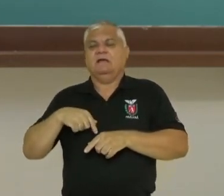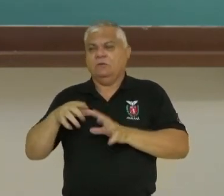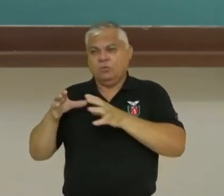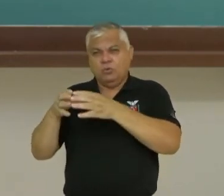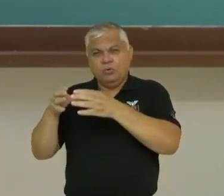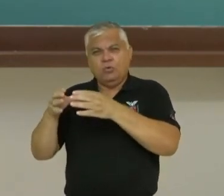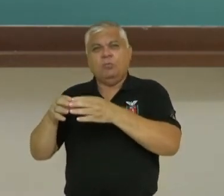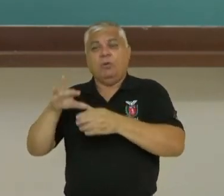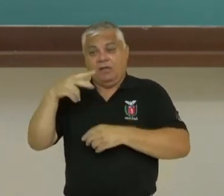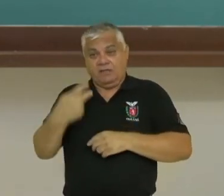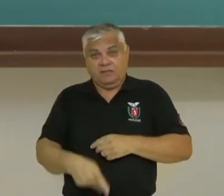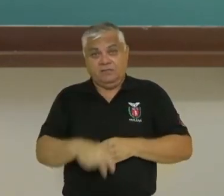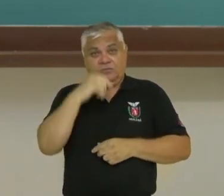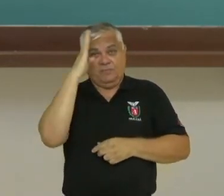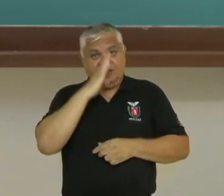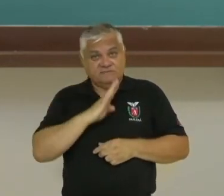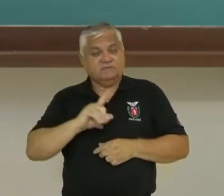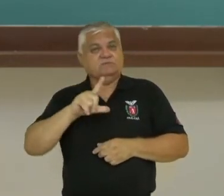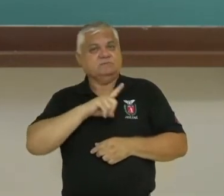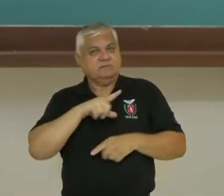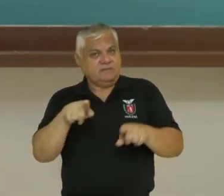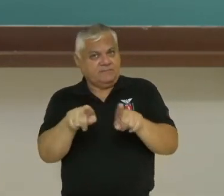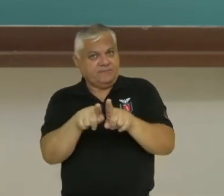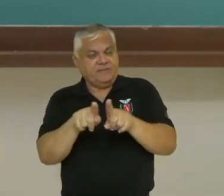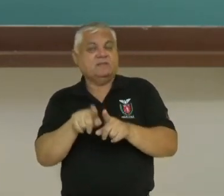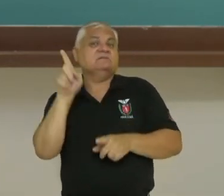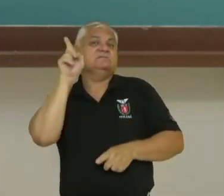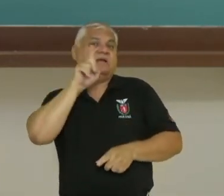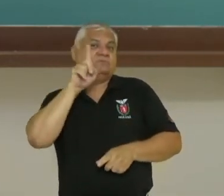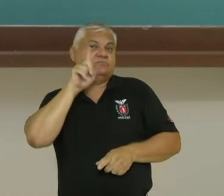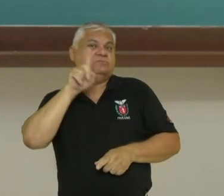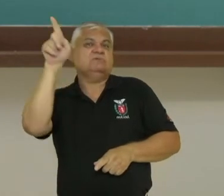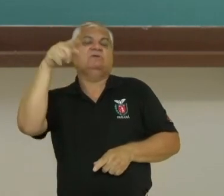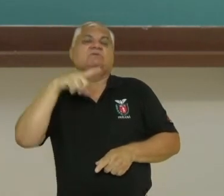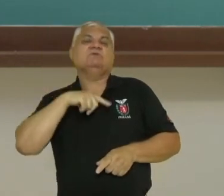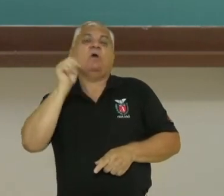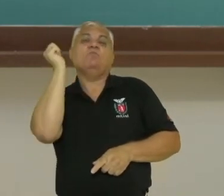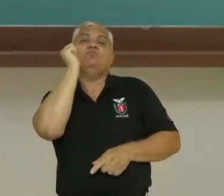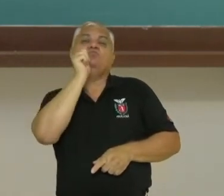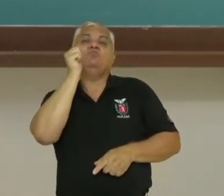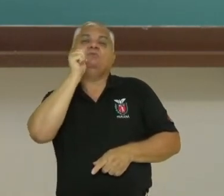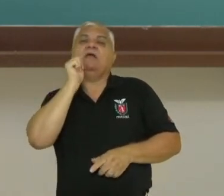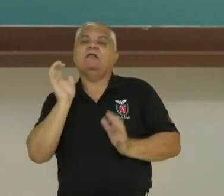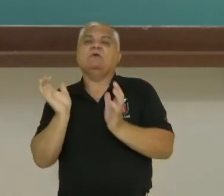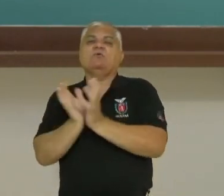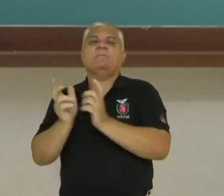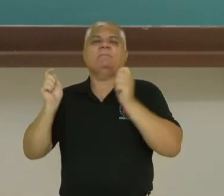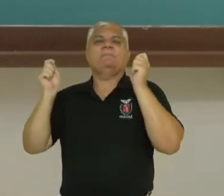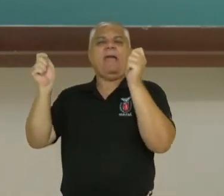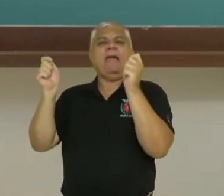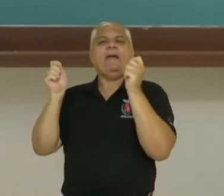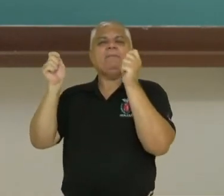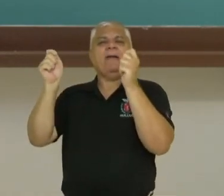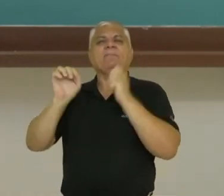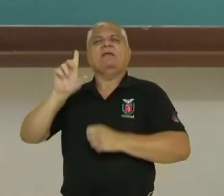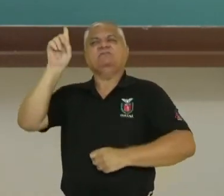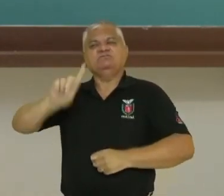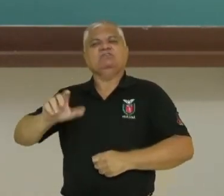no Brasil e nos Estados Unidos, que eram mulheres que buscavam o direito ao